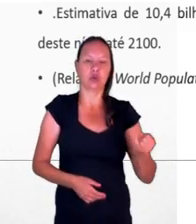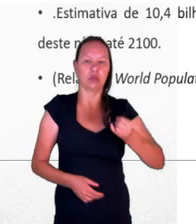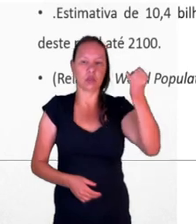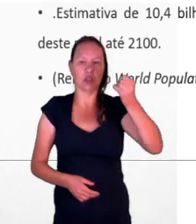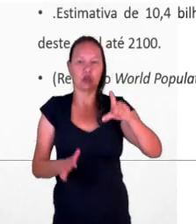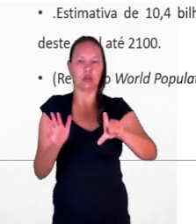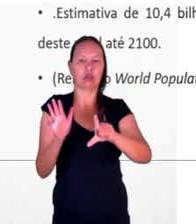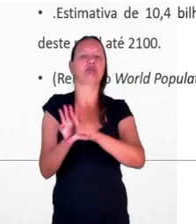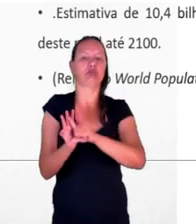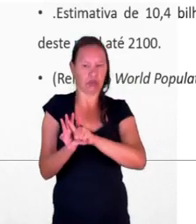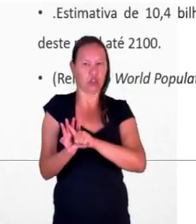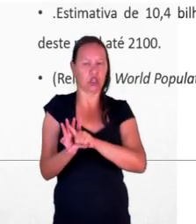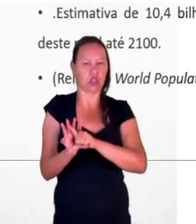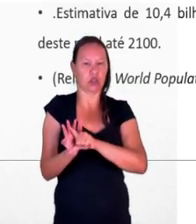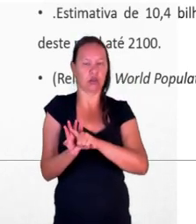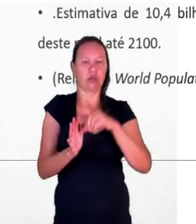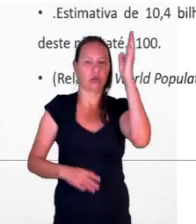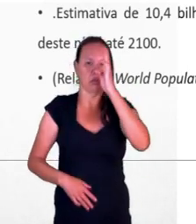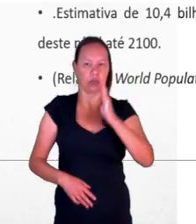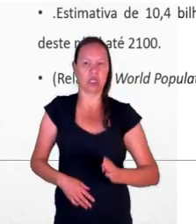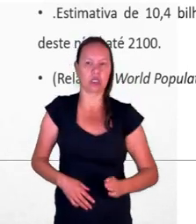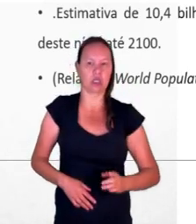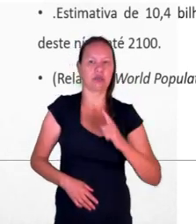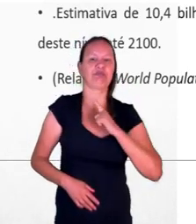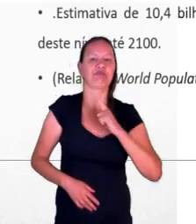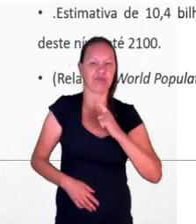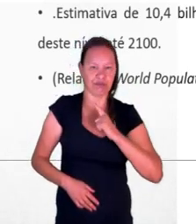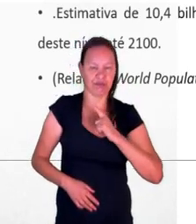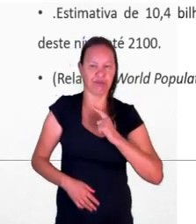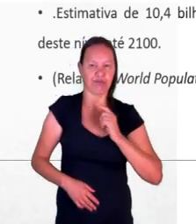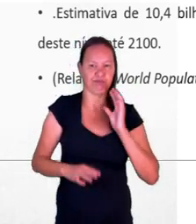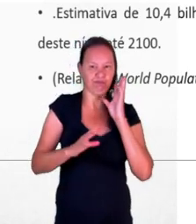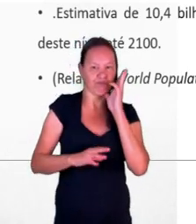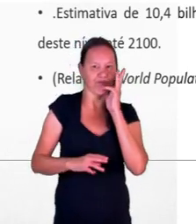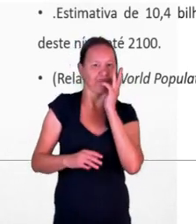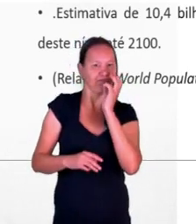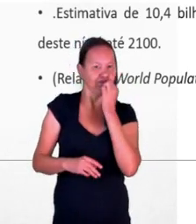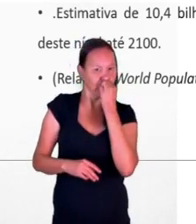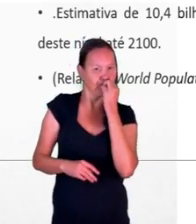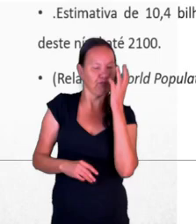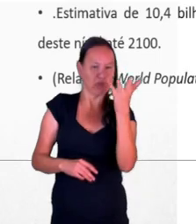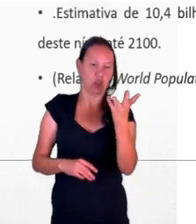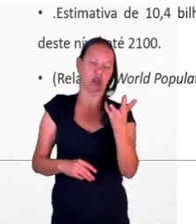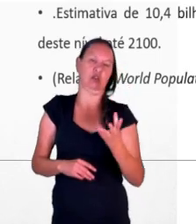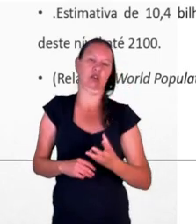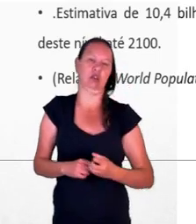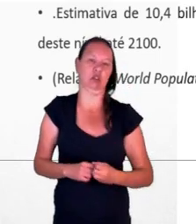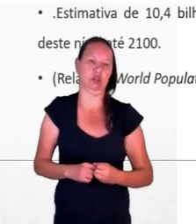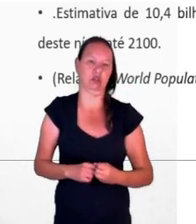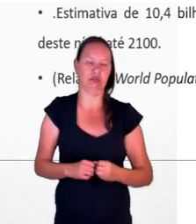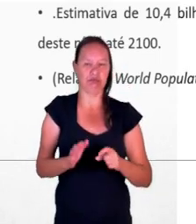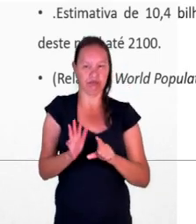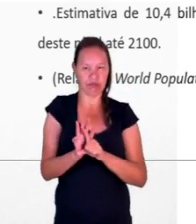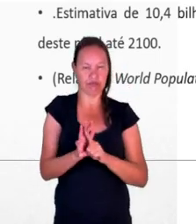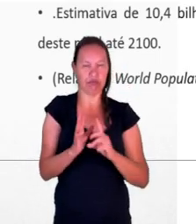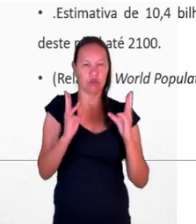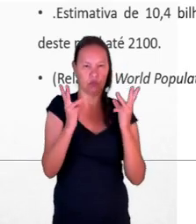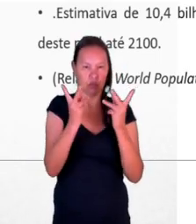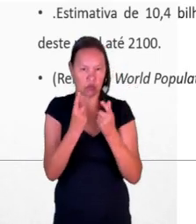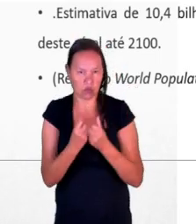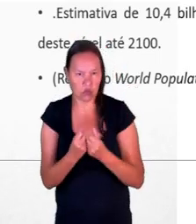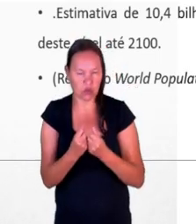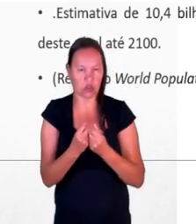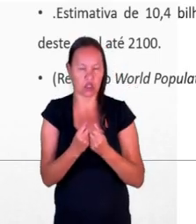direito eh o Brasil tem uma das melhores legislações do mundo é signatário de todos os